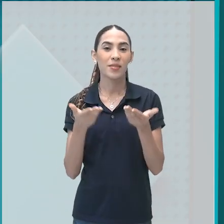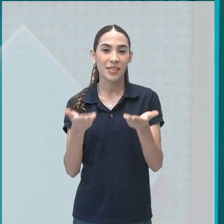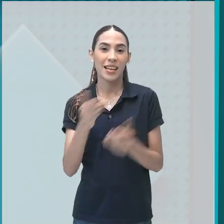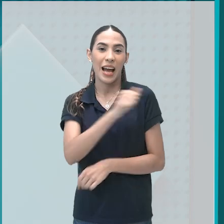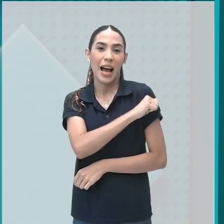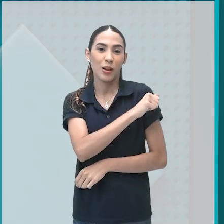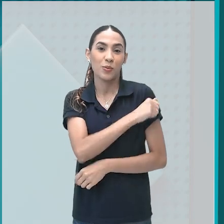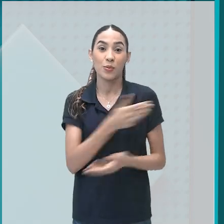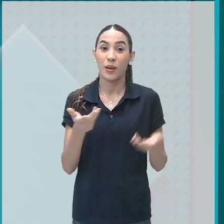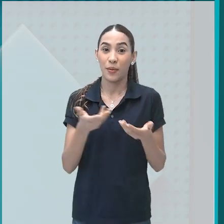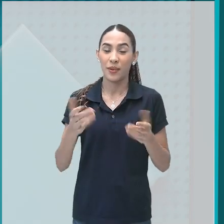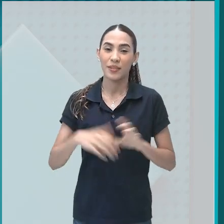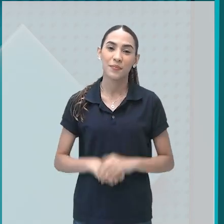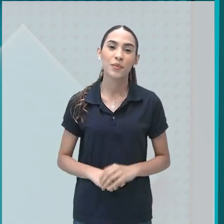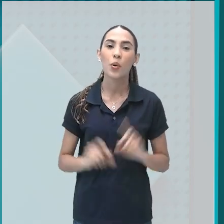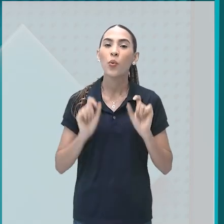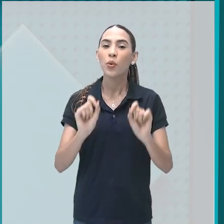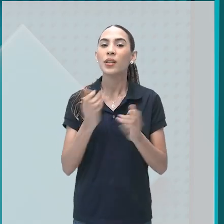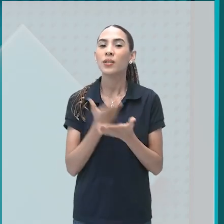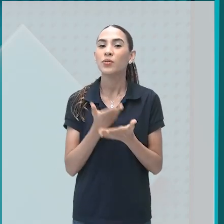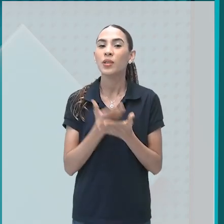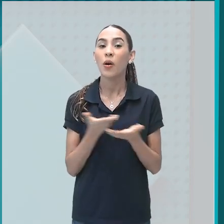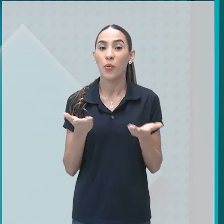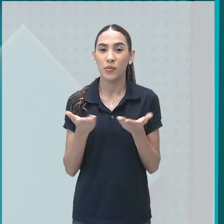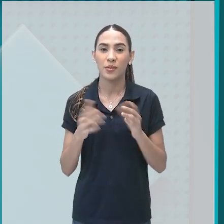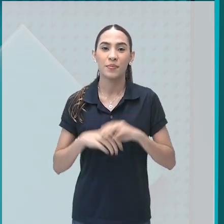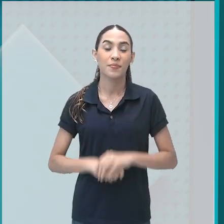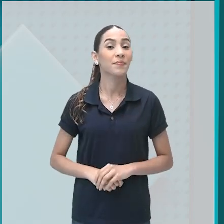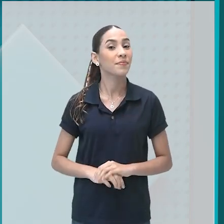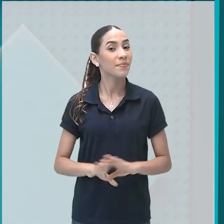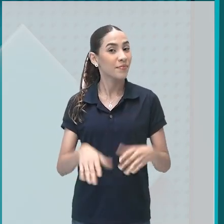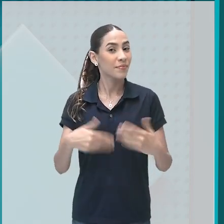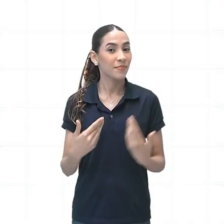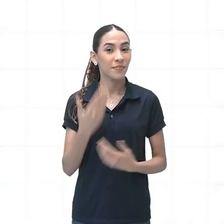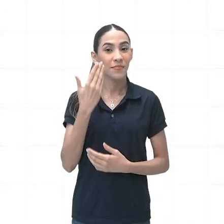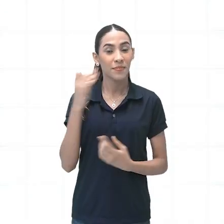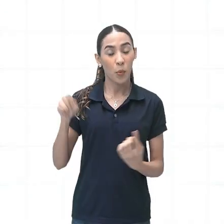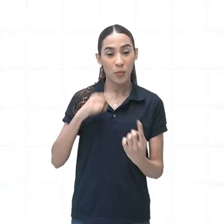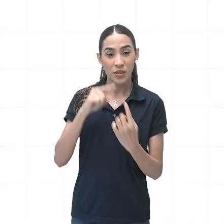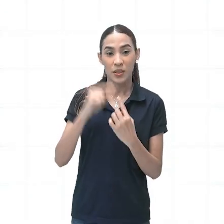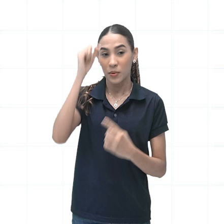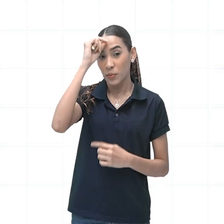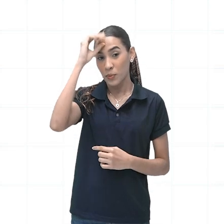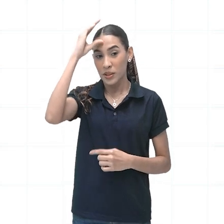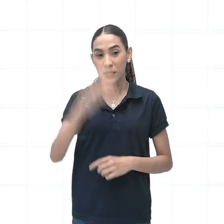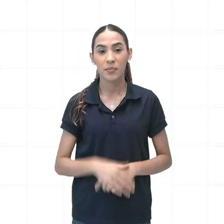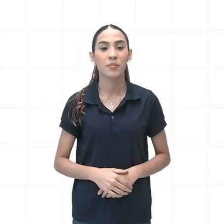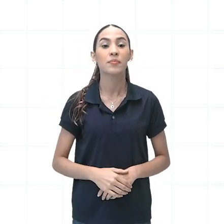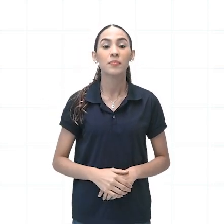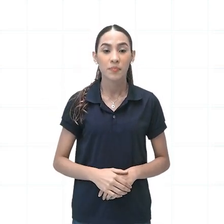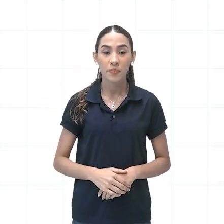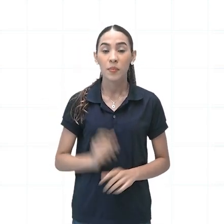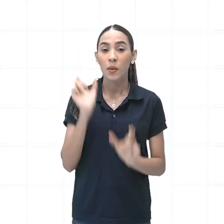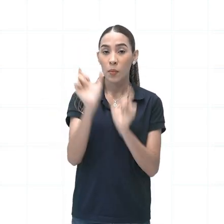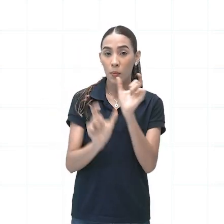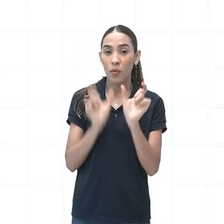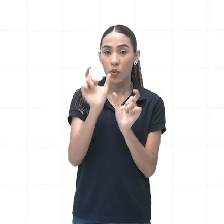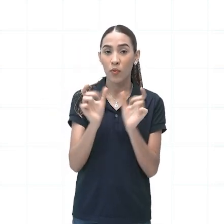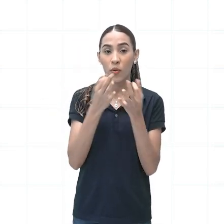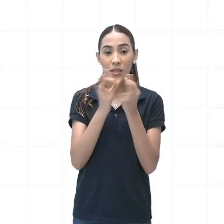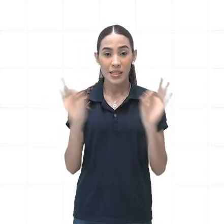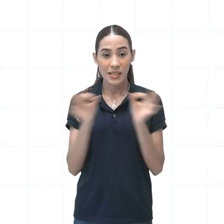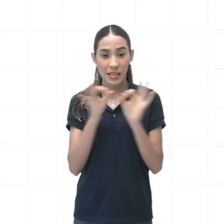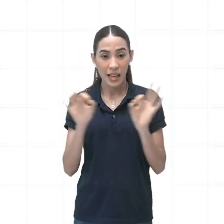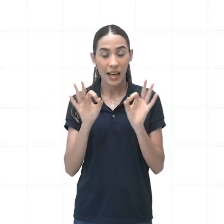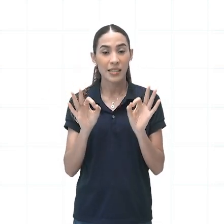vocês neste momento. O que nós vamos estudar nesta aula? Então, colocando aí o nosso objeto de conhecimento,